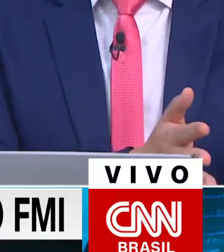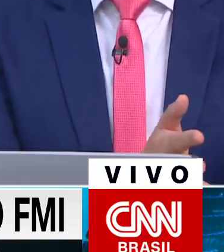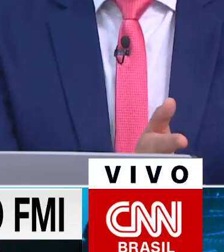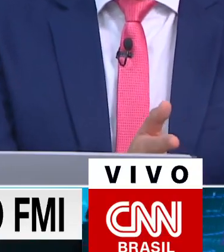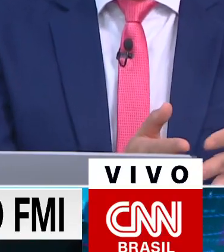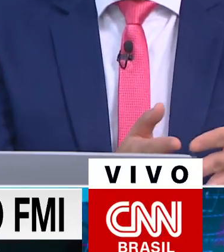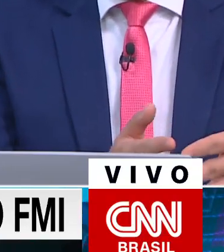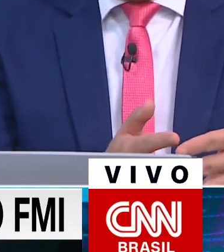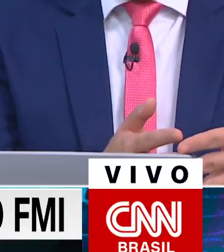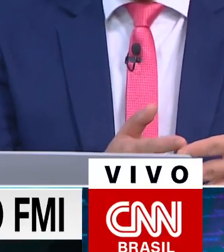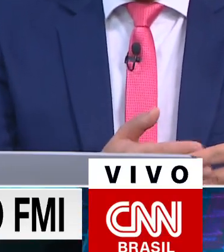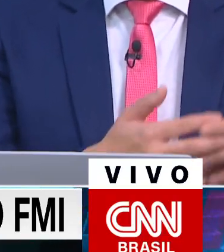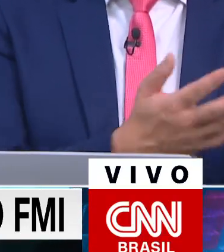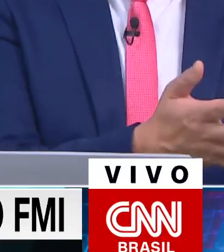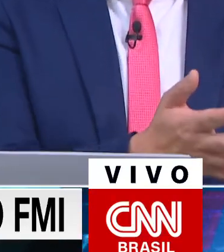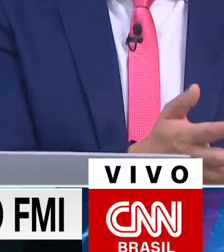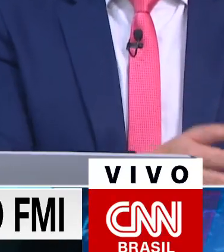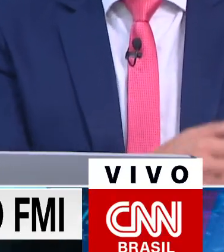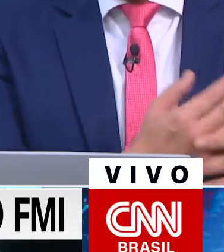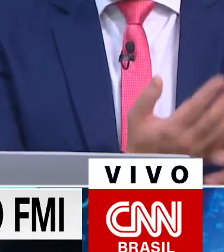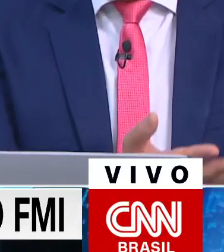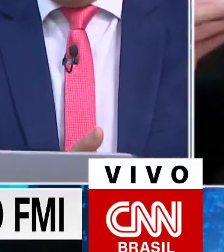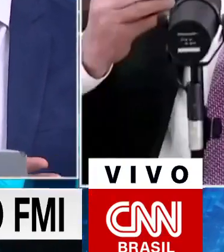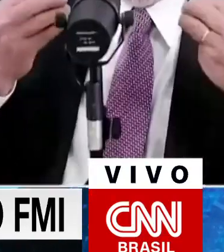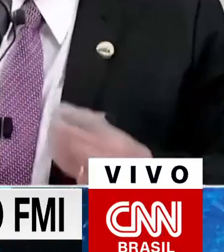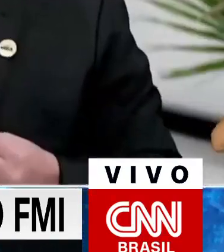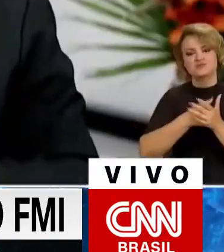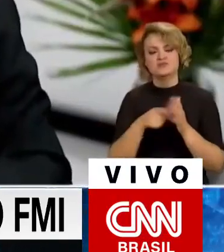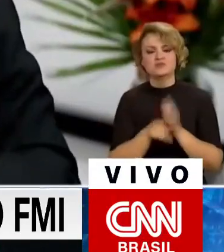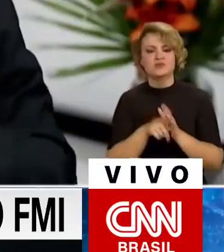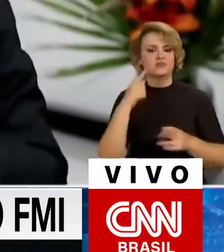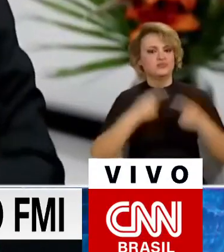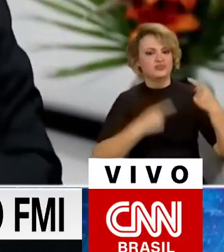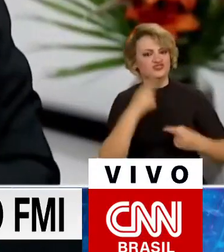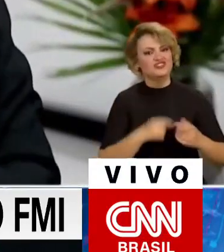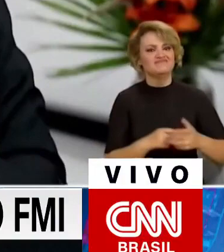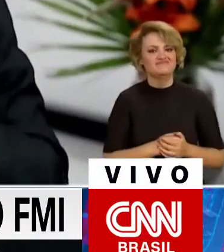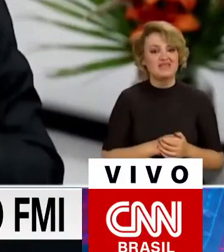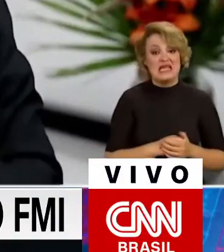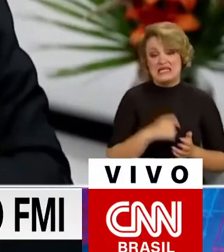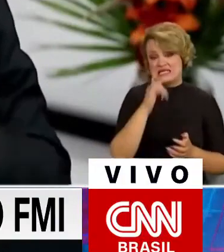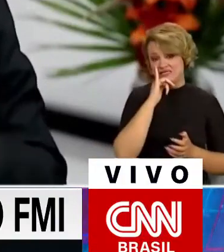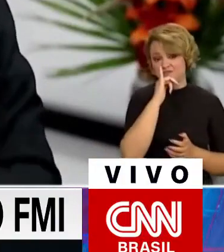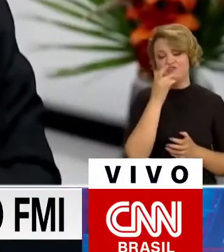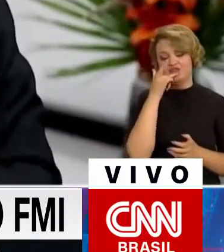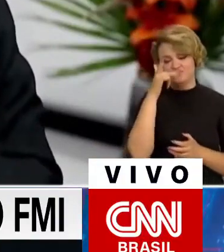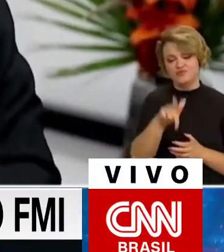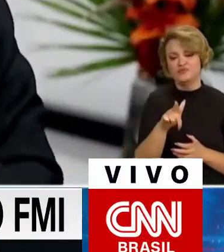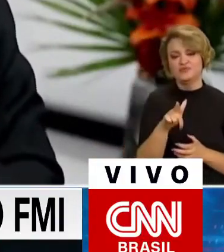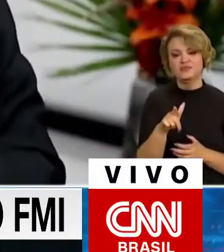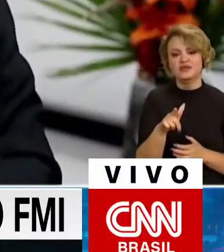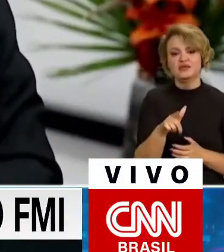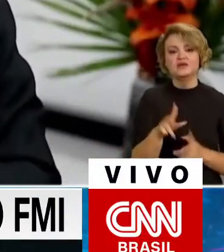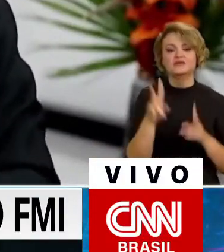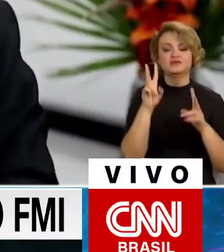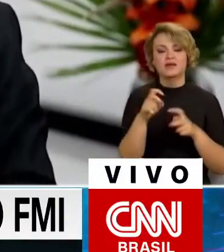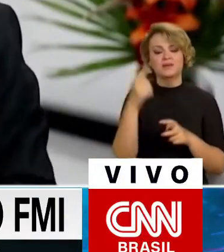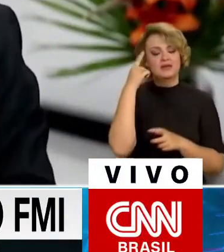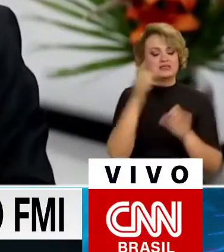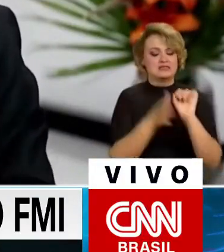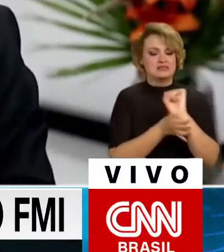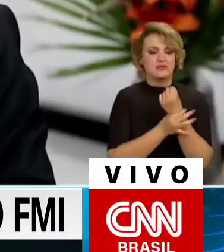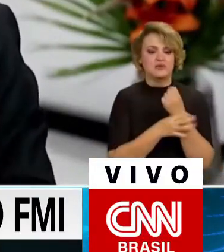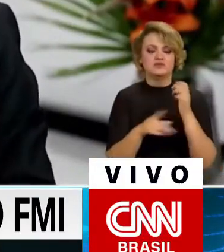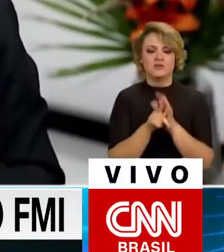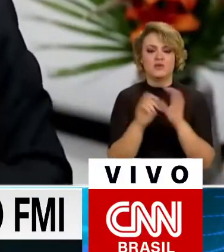o fundo teria sido mais leniente com o governo Macri, porque hoje Sérgio Massa, candidato governista à